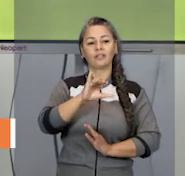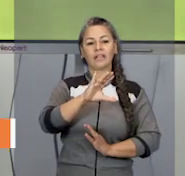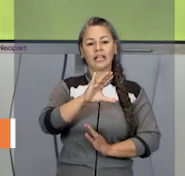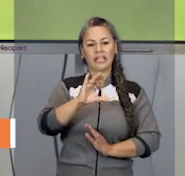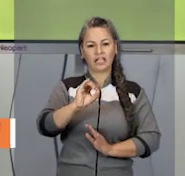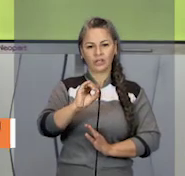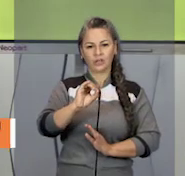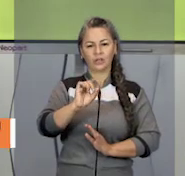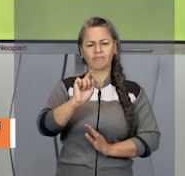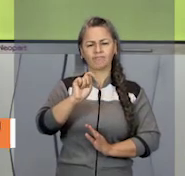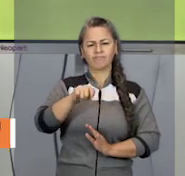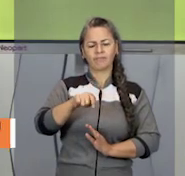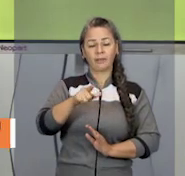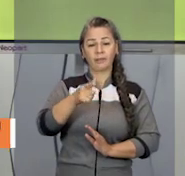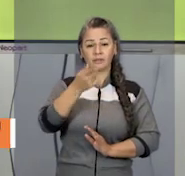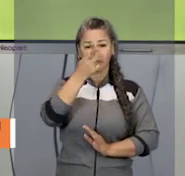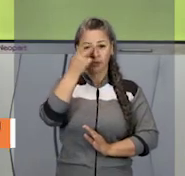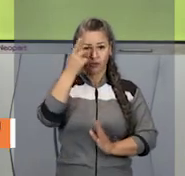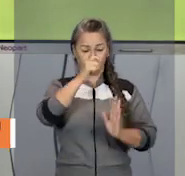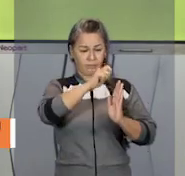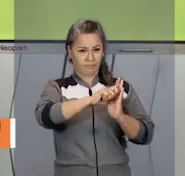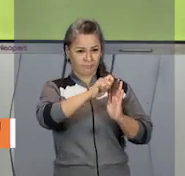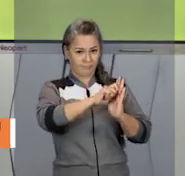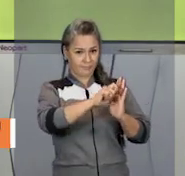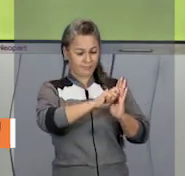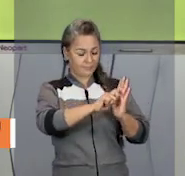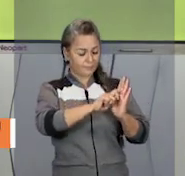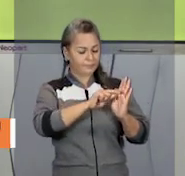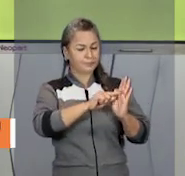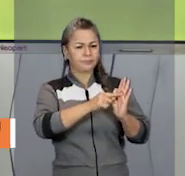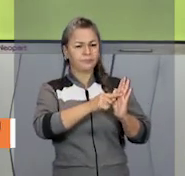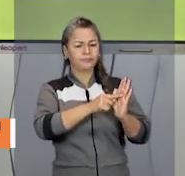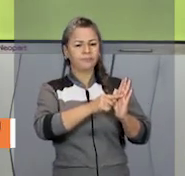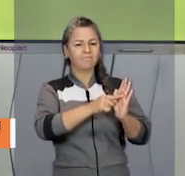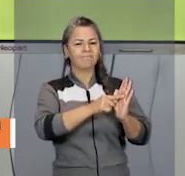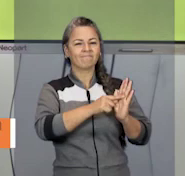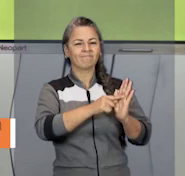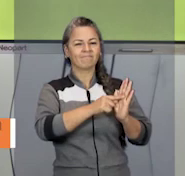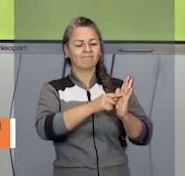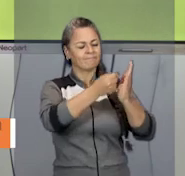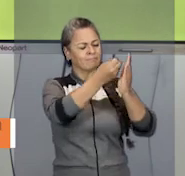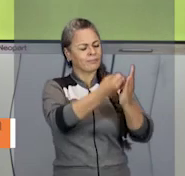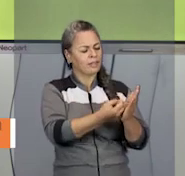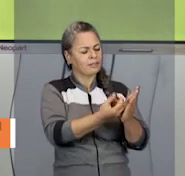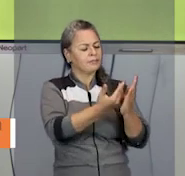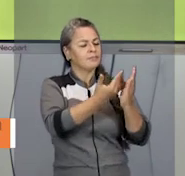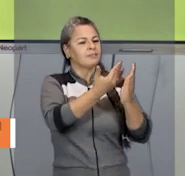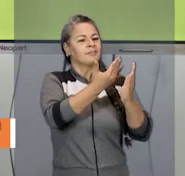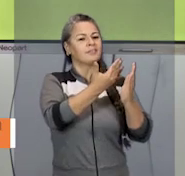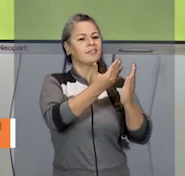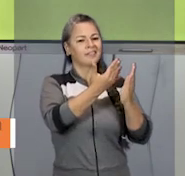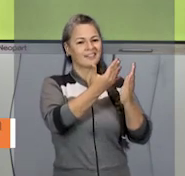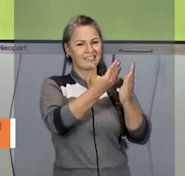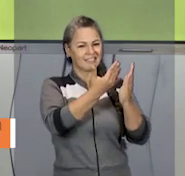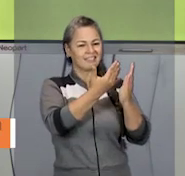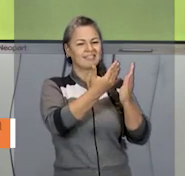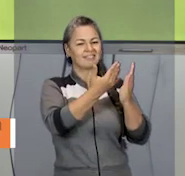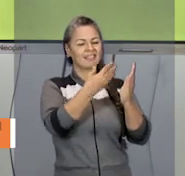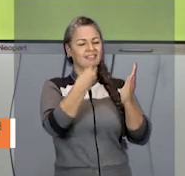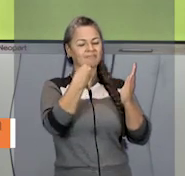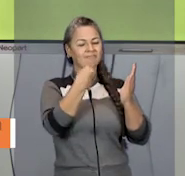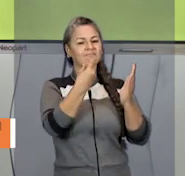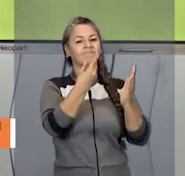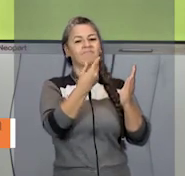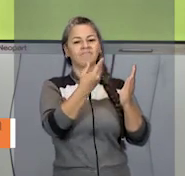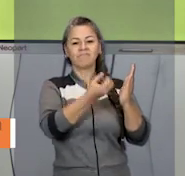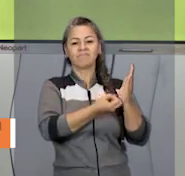a pessoa, o poeta, né, quem está compondo ali, de se expressar, tá? Então nós